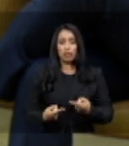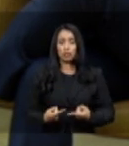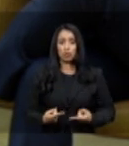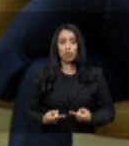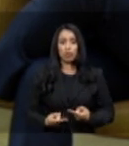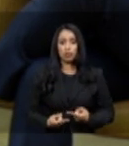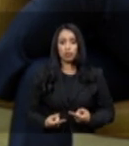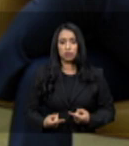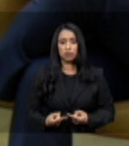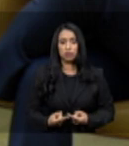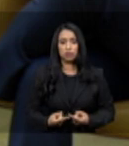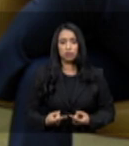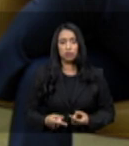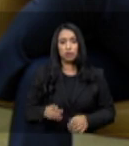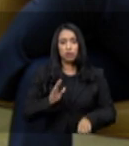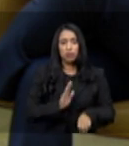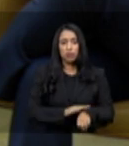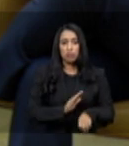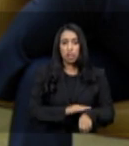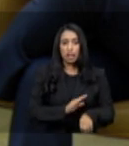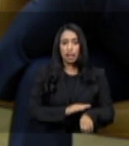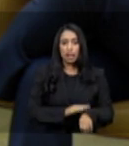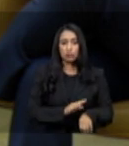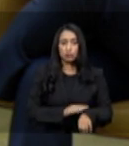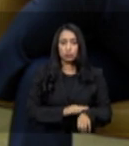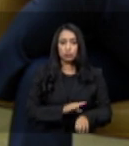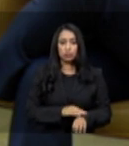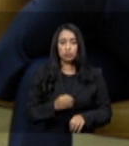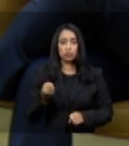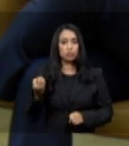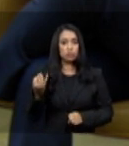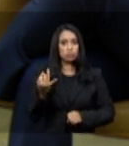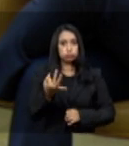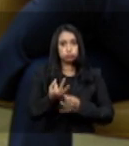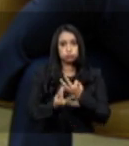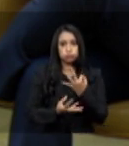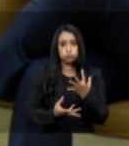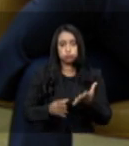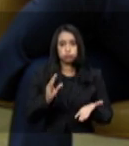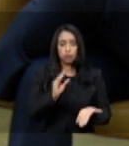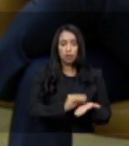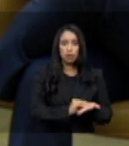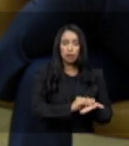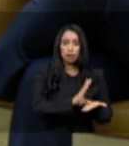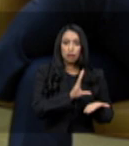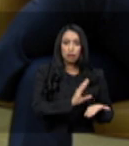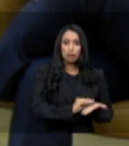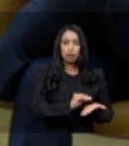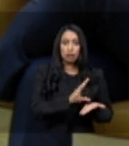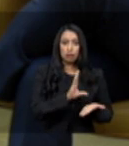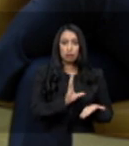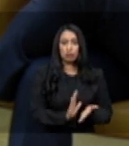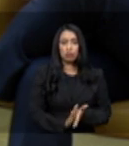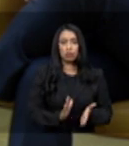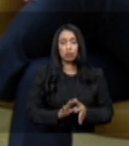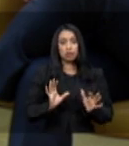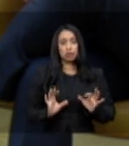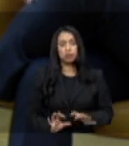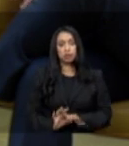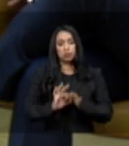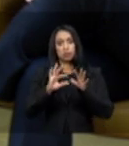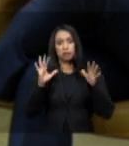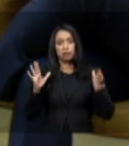dado agora neste momento significativo número de pedidos que já foram dirigidos aos mais fracos competência o sentido do